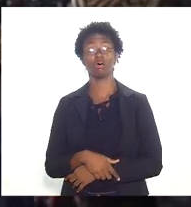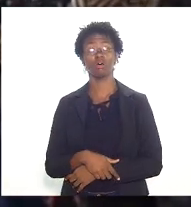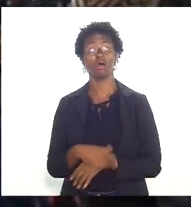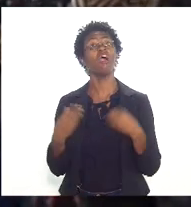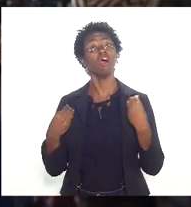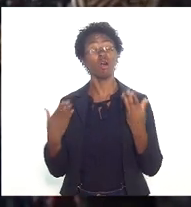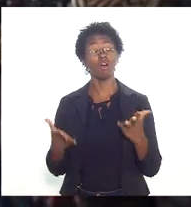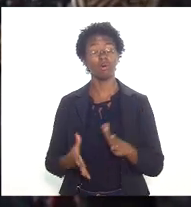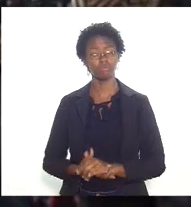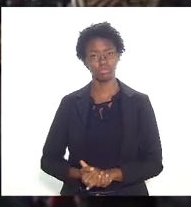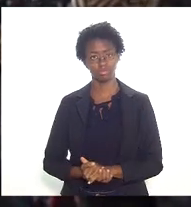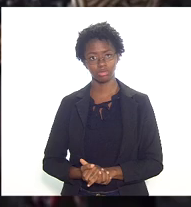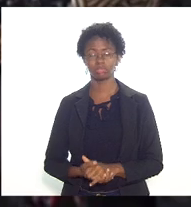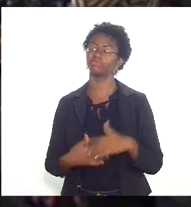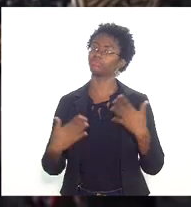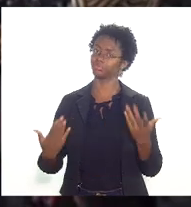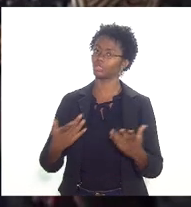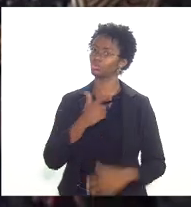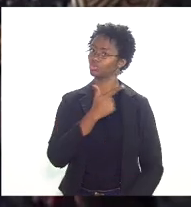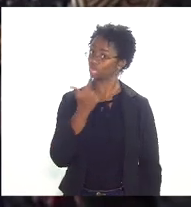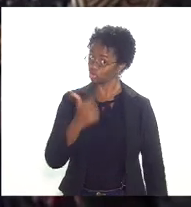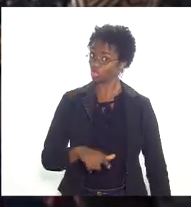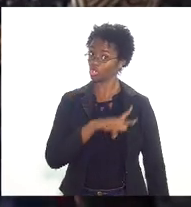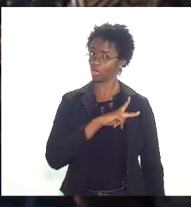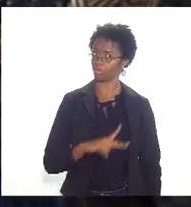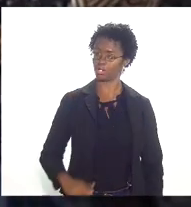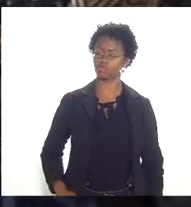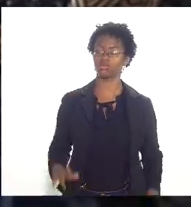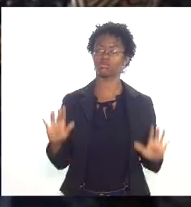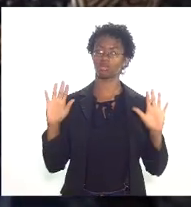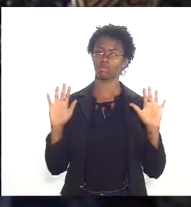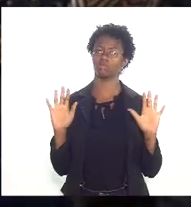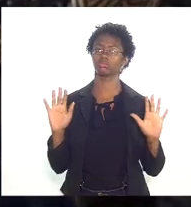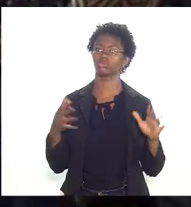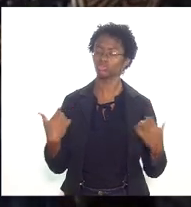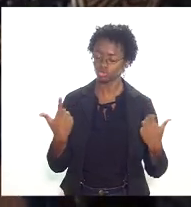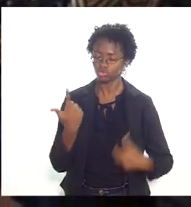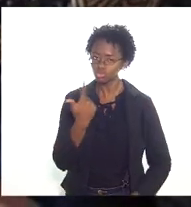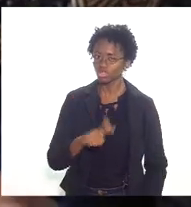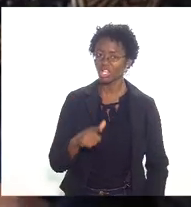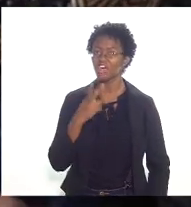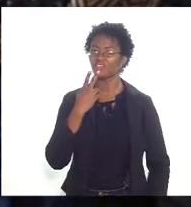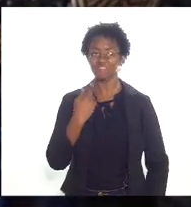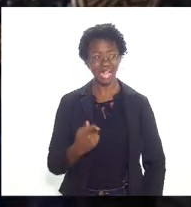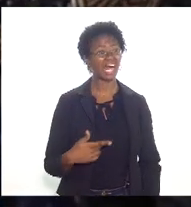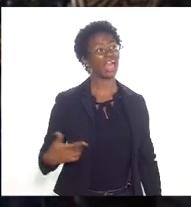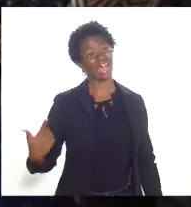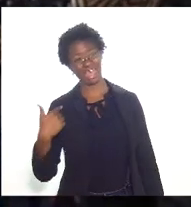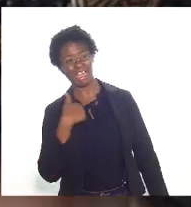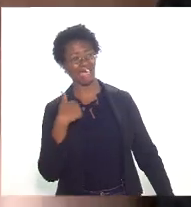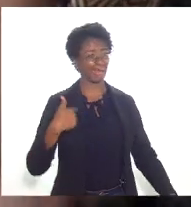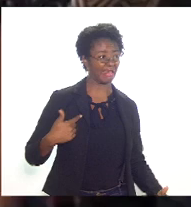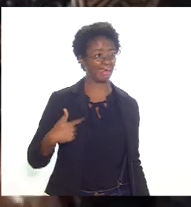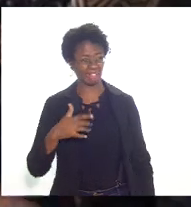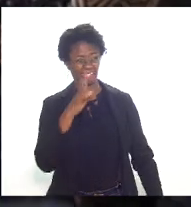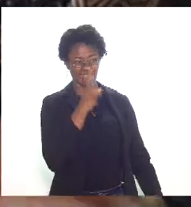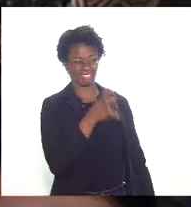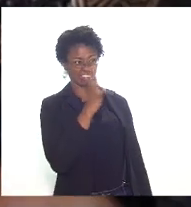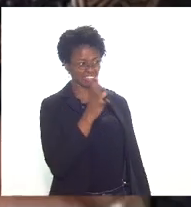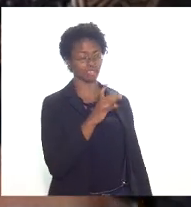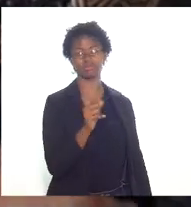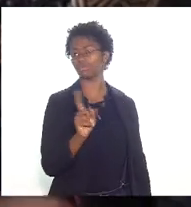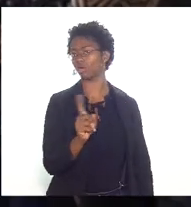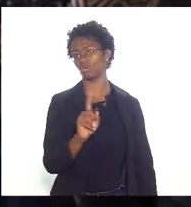então mais uma vez Presidente colegas alguns acham que é perseguição mas não é perseguição ou